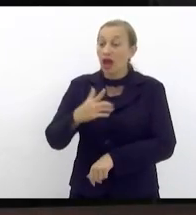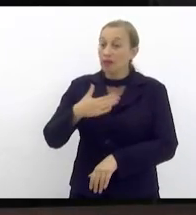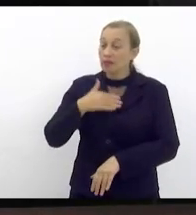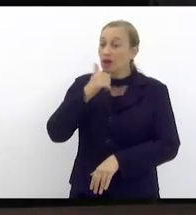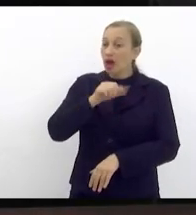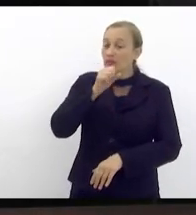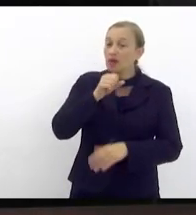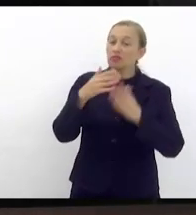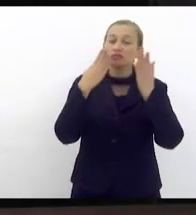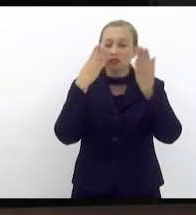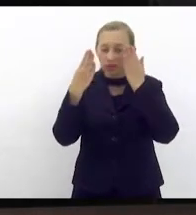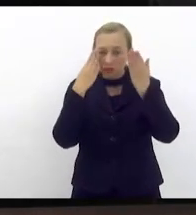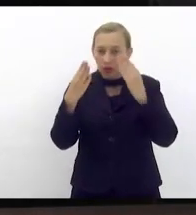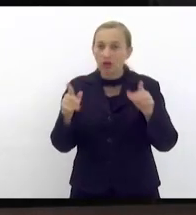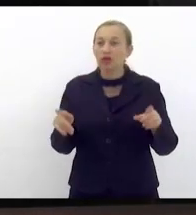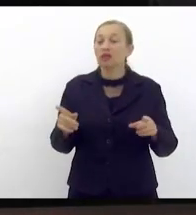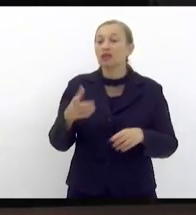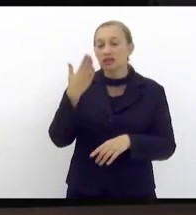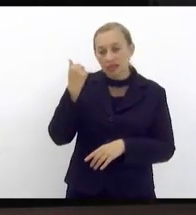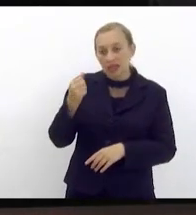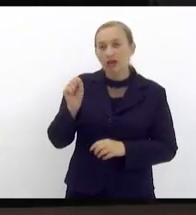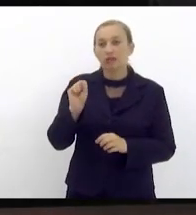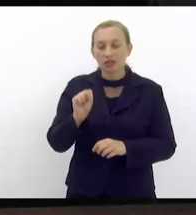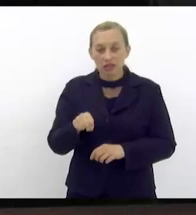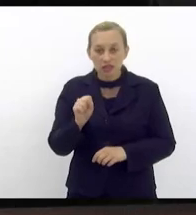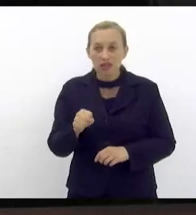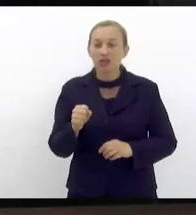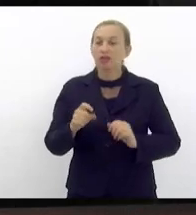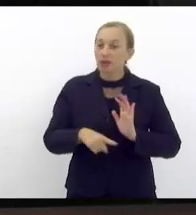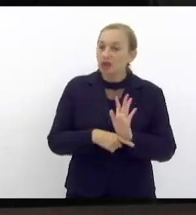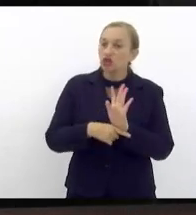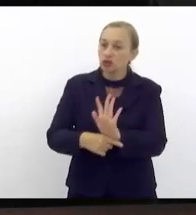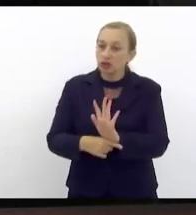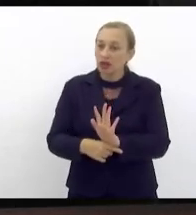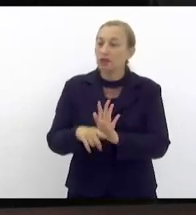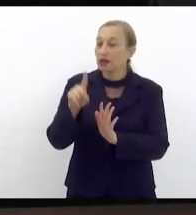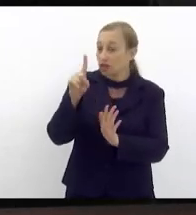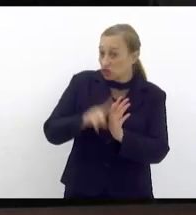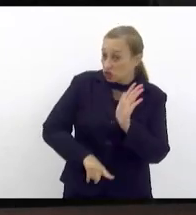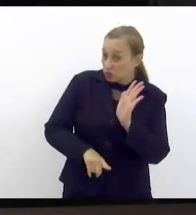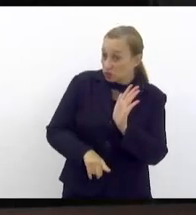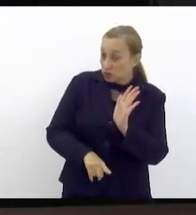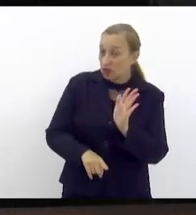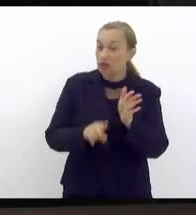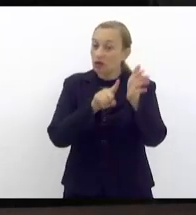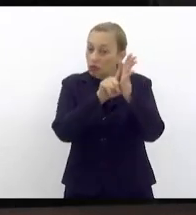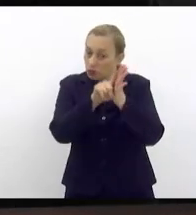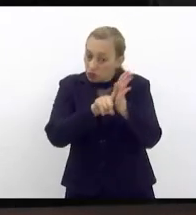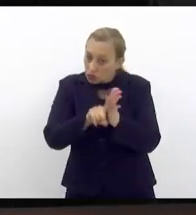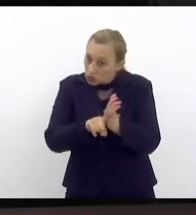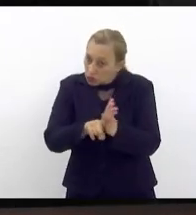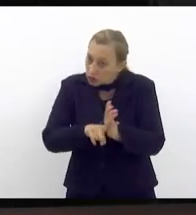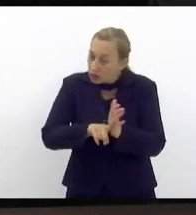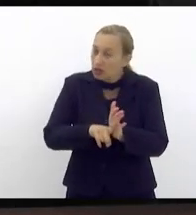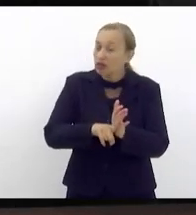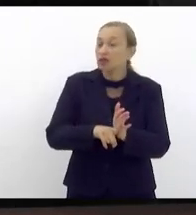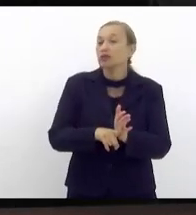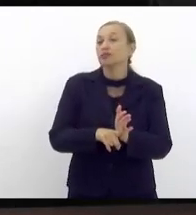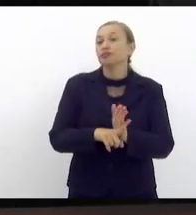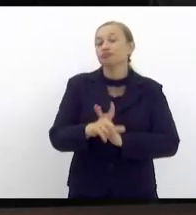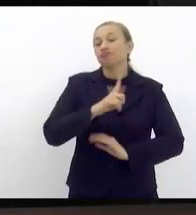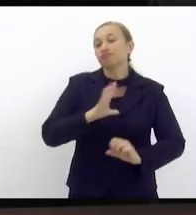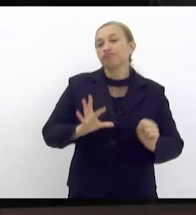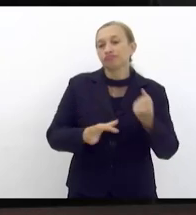a gente sabe como Pode sim contribuir para que esses índios sejam analisados e que a gente tenha uma